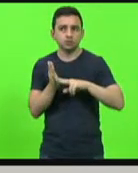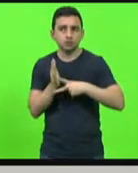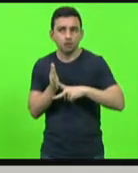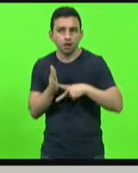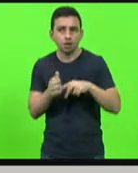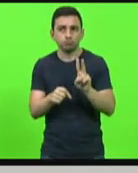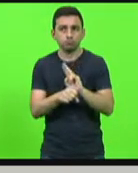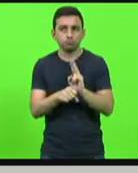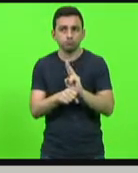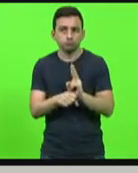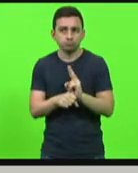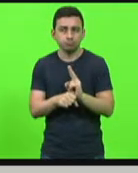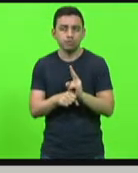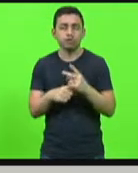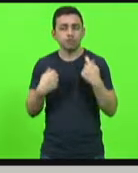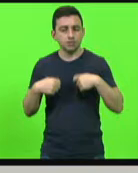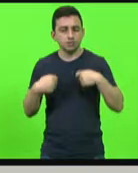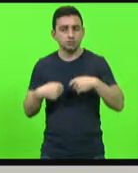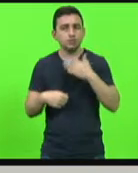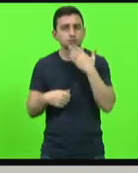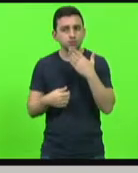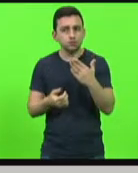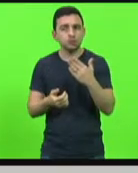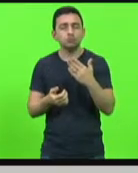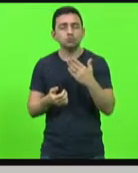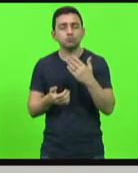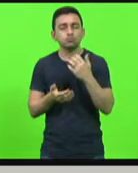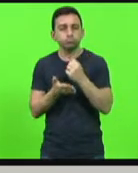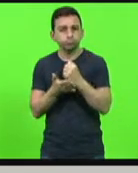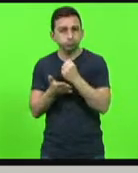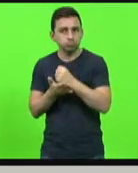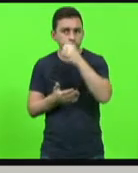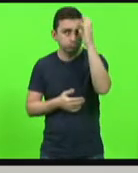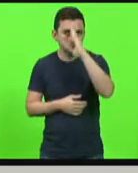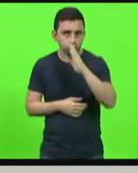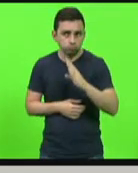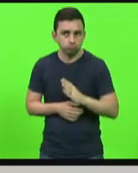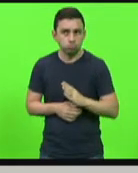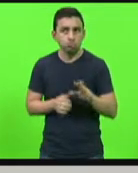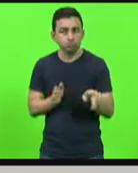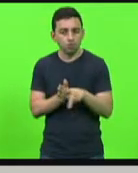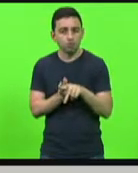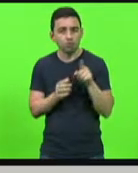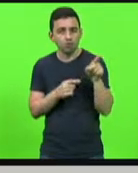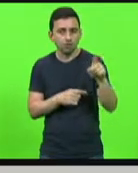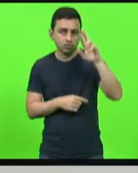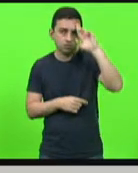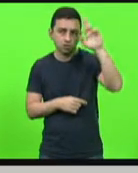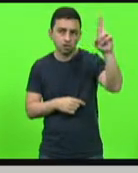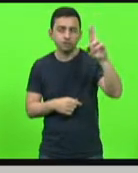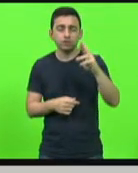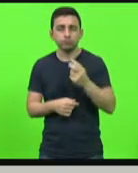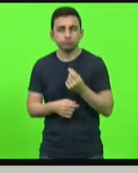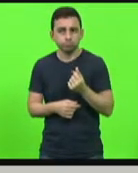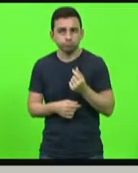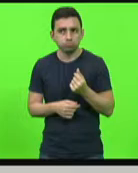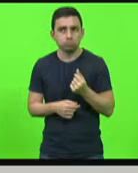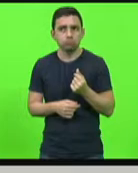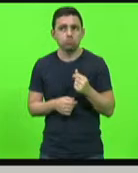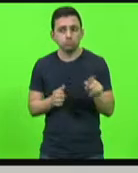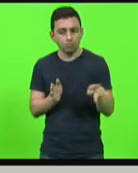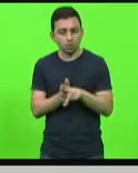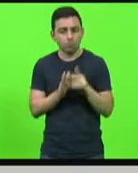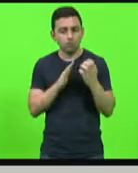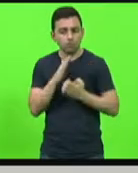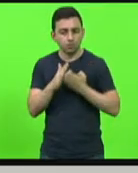vigilantes devem requerer a Carteira Nacional de Vigilante para o empregador com custas exclusivamente da